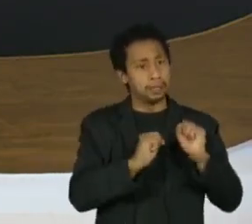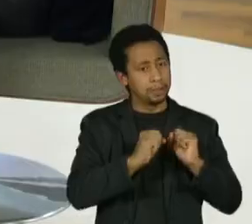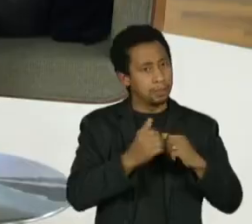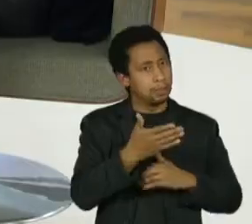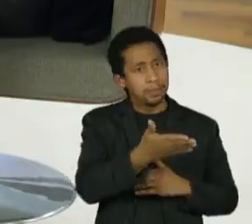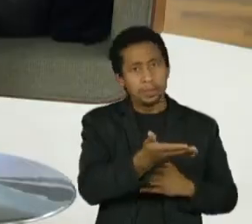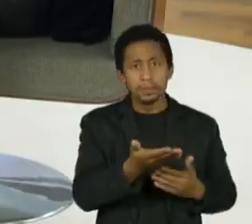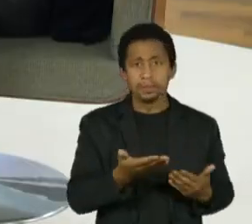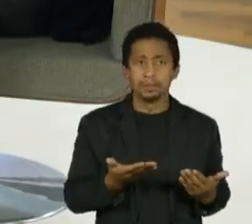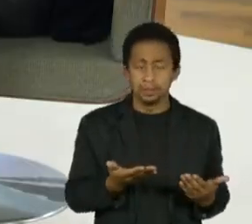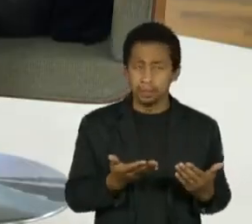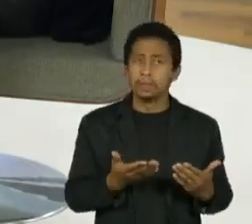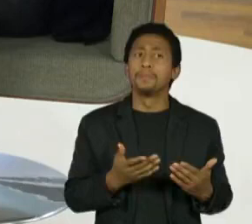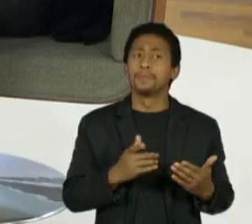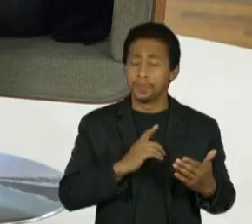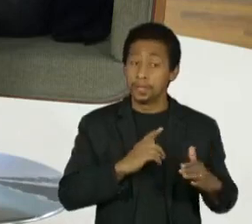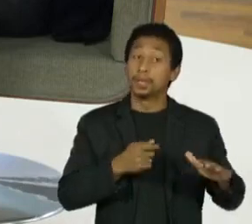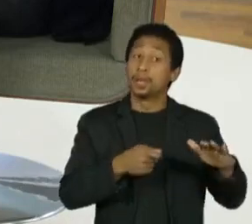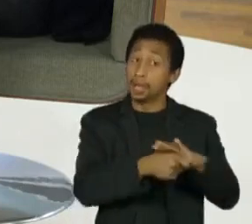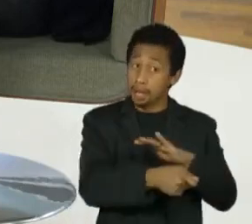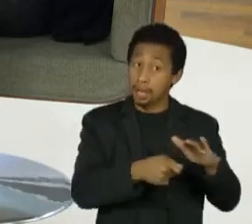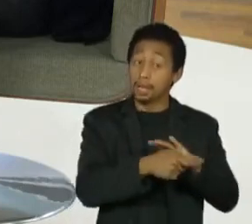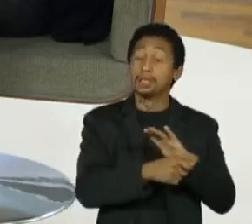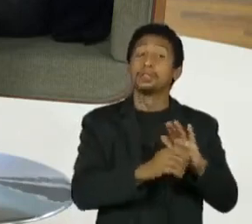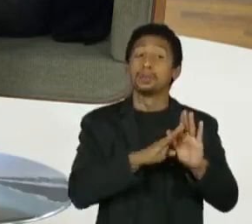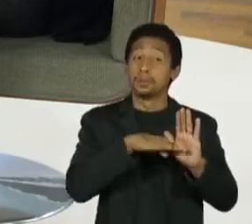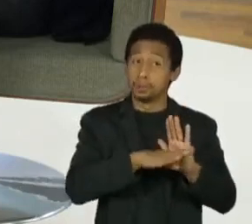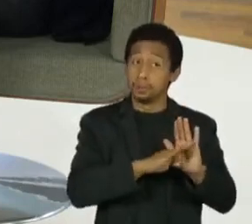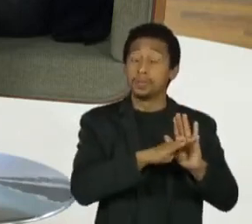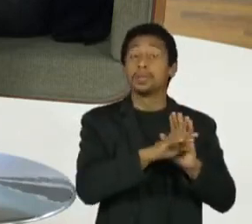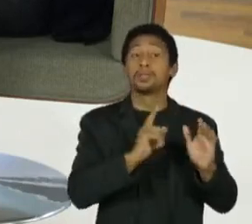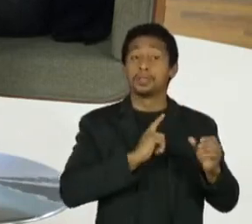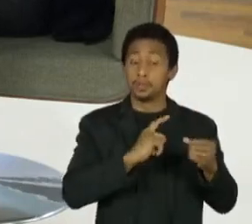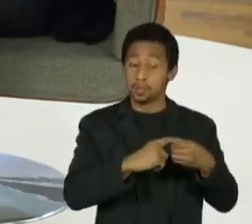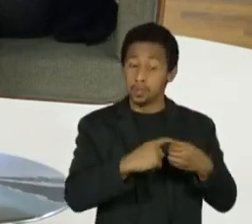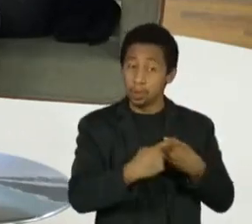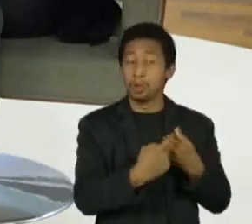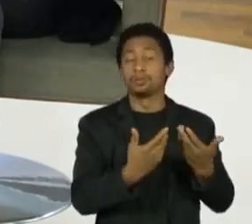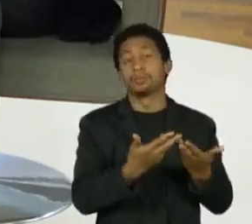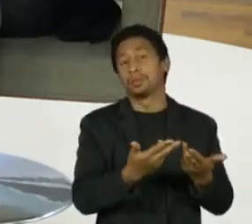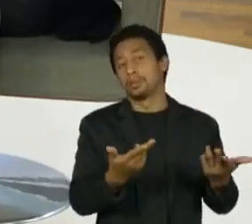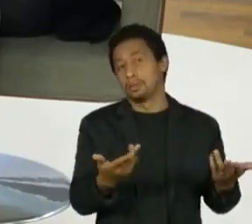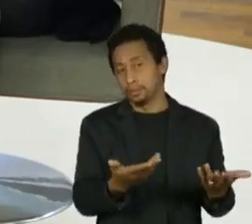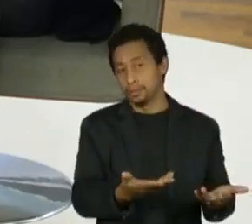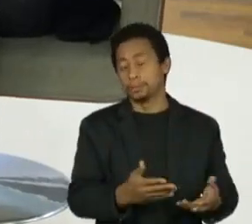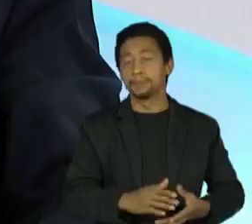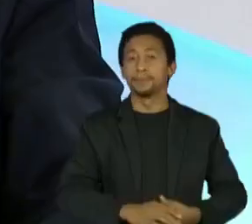você mesmo já disse é uma empresa que tem ações em bolsa que tem acionistas etc